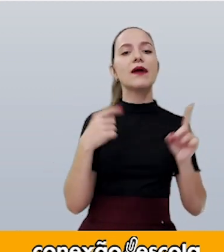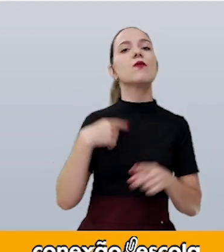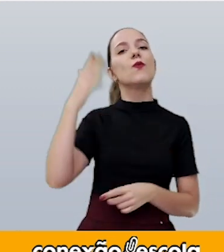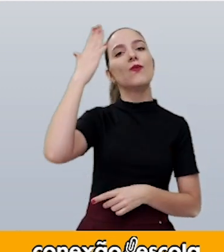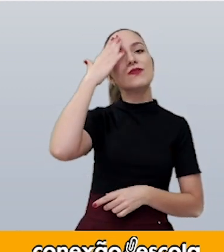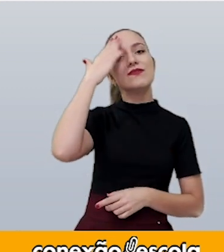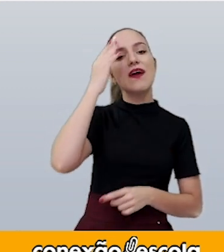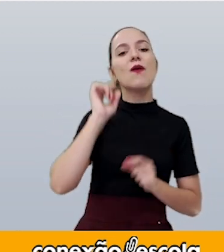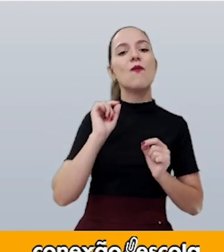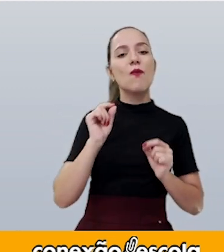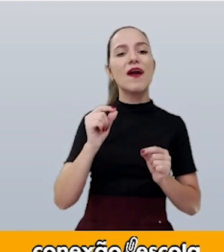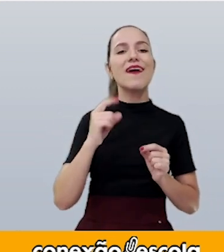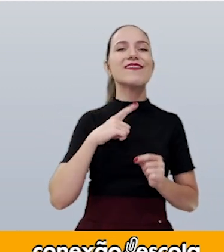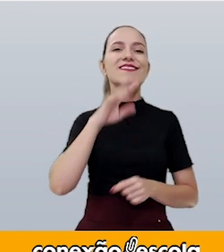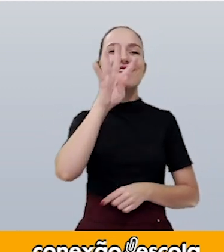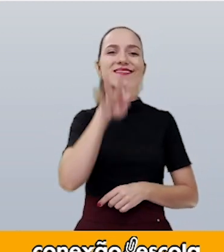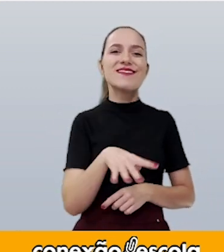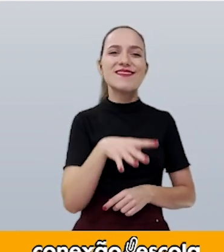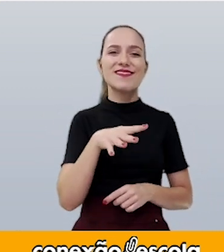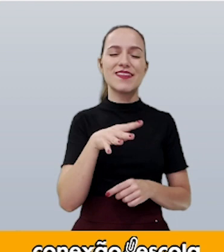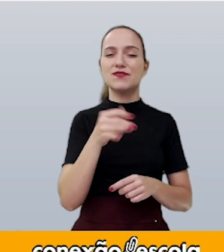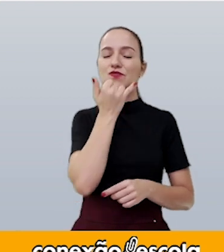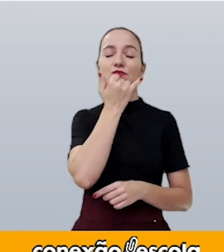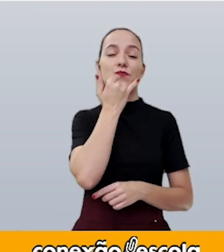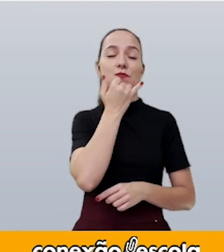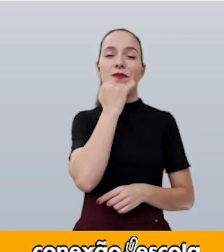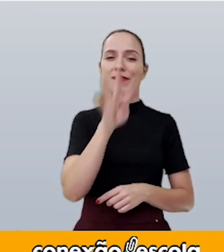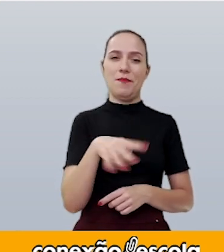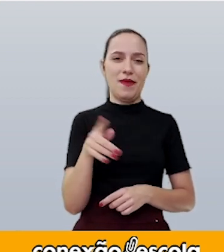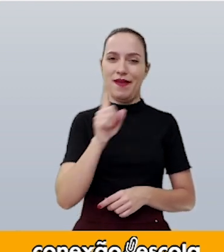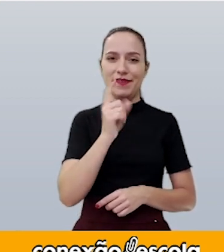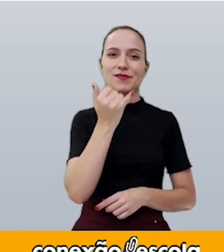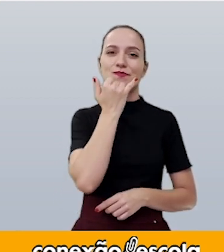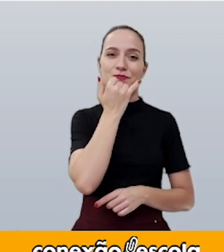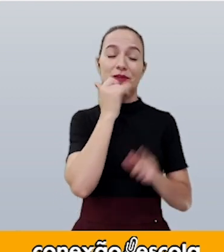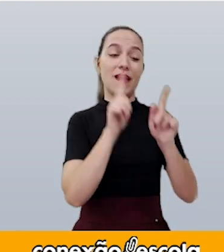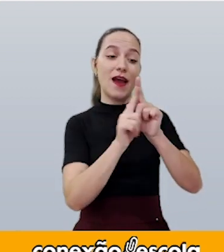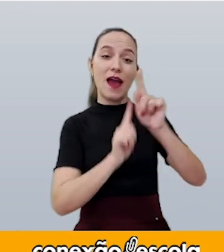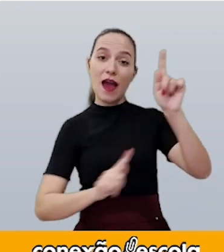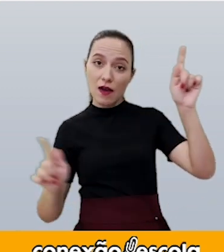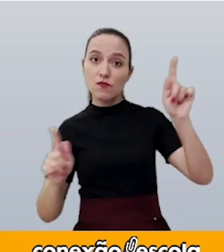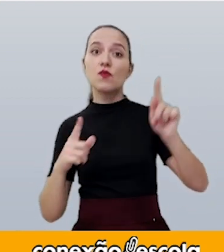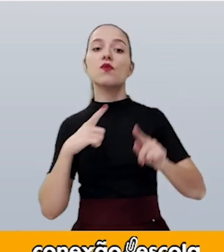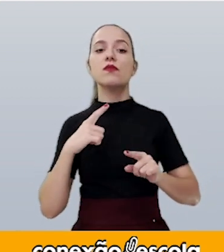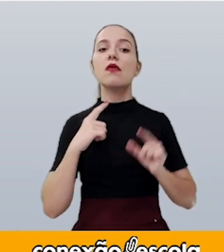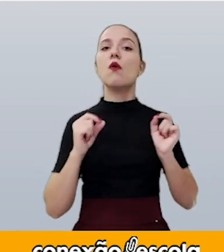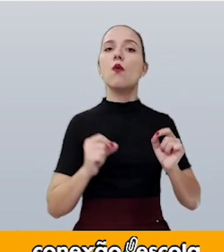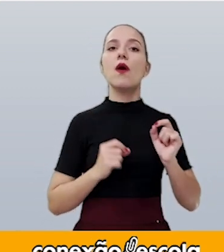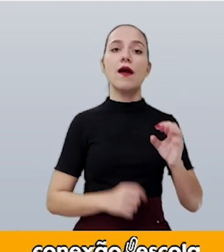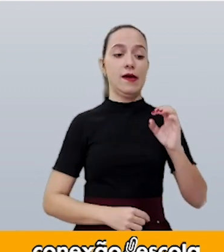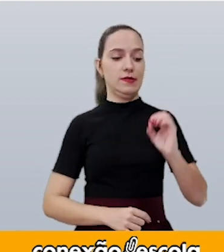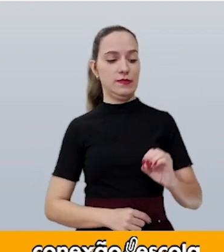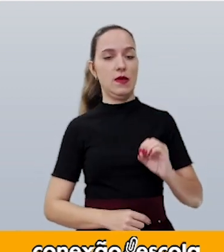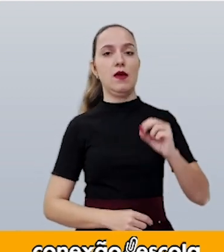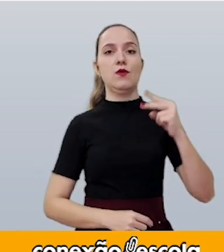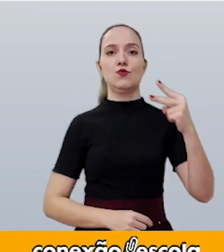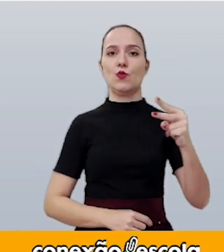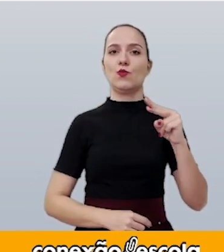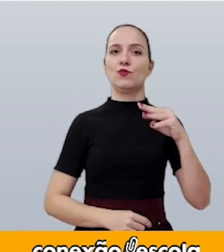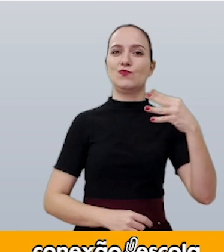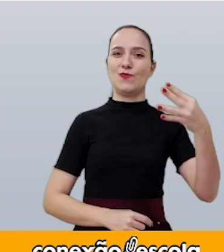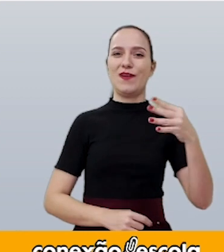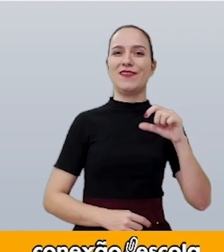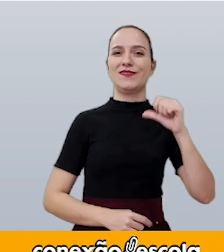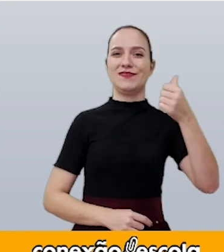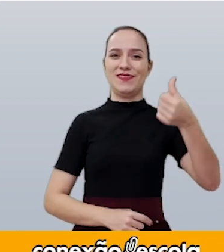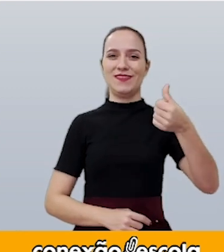eu sei porque a minha tabela, o meu gráfico, me desculpem, está descrito pelos números